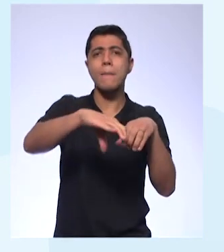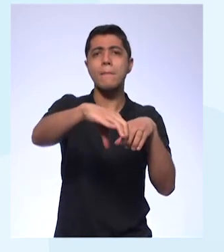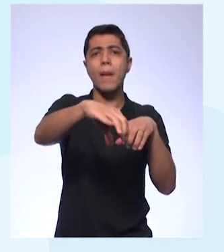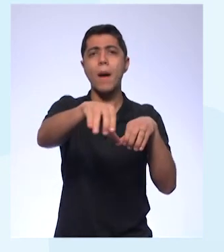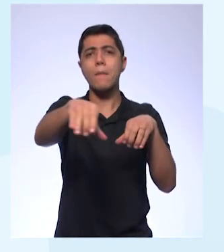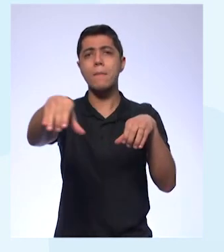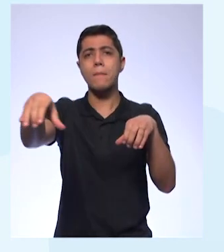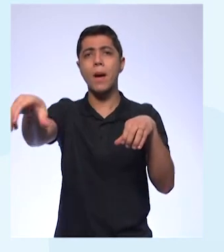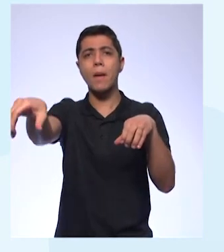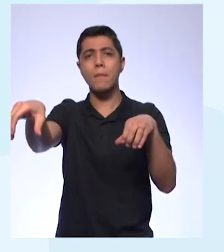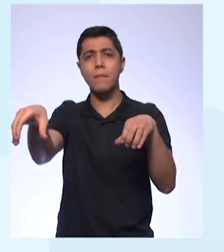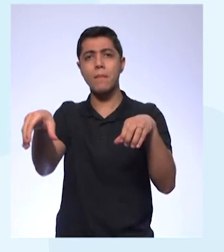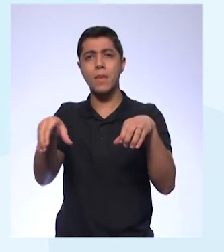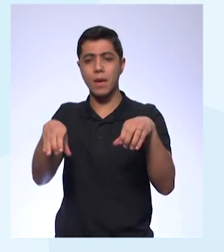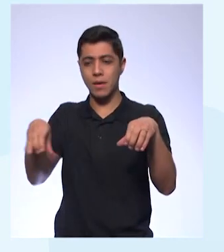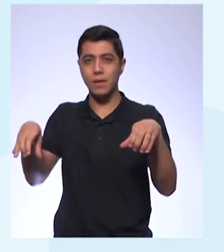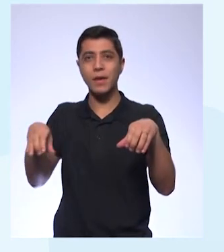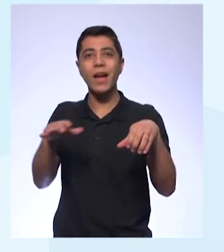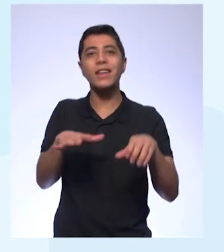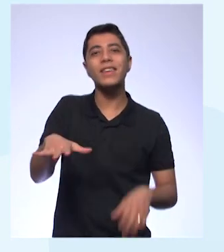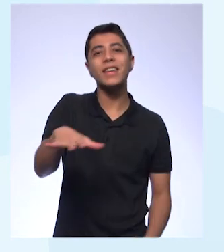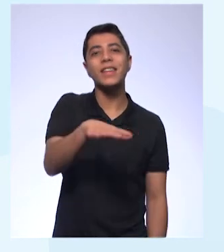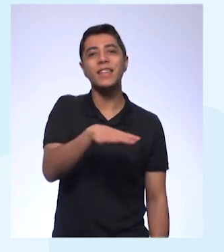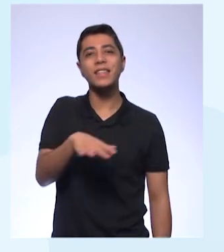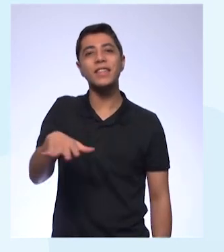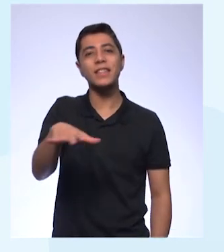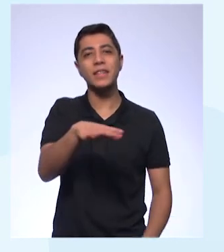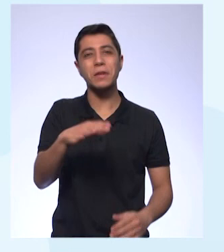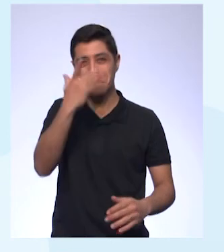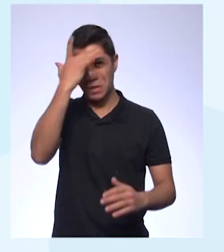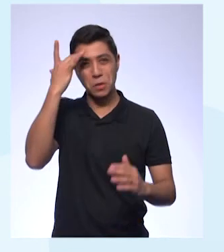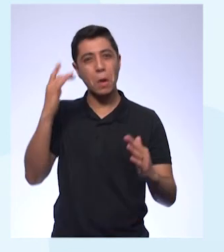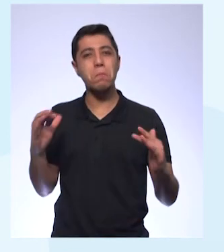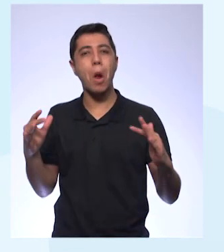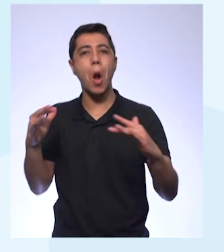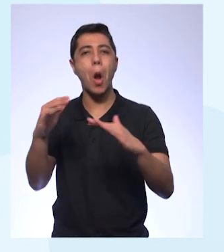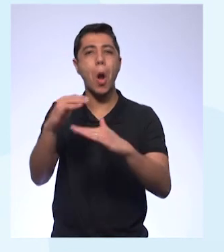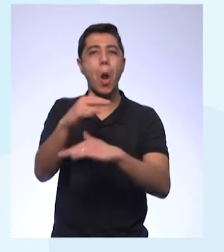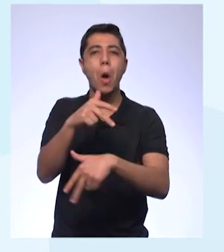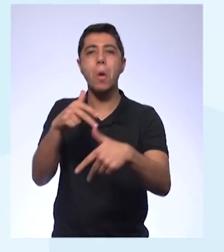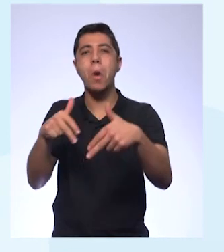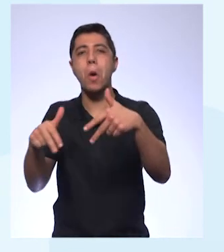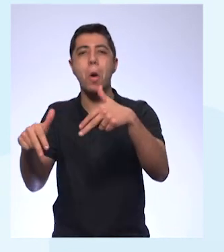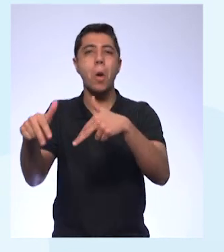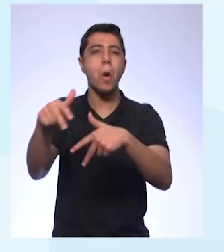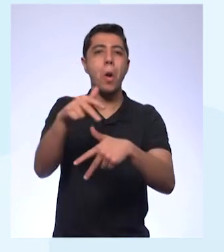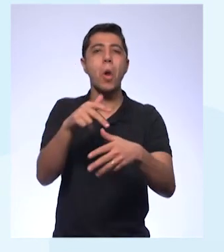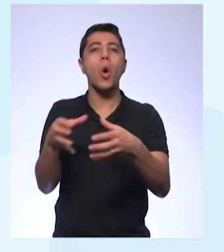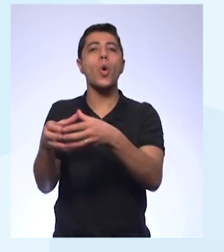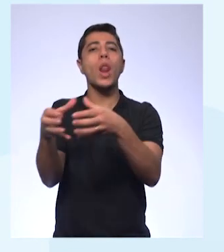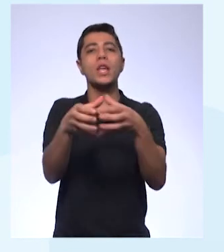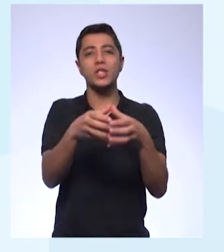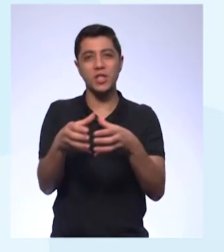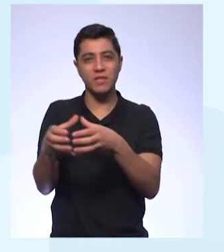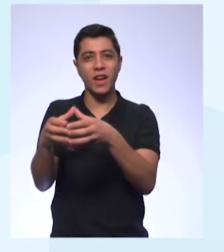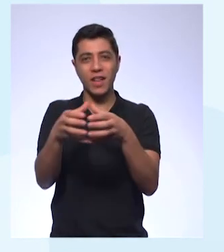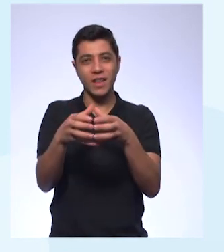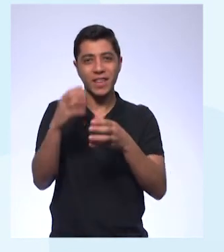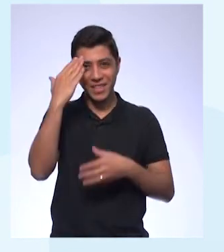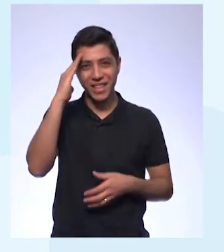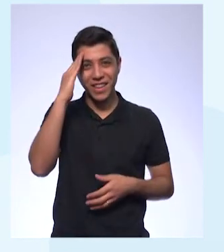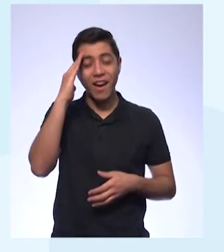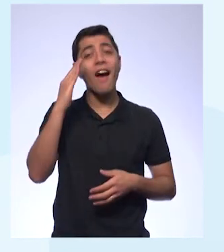com áreas comuns, né? Vão ter ali as habitações coletivas, vamos dizer assim, onde